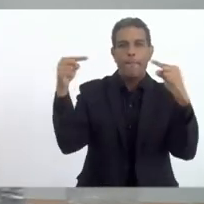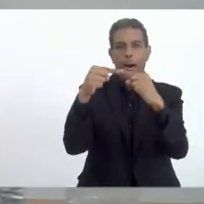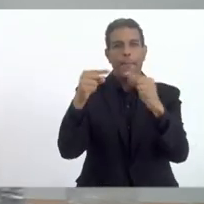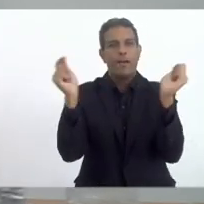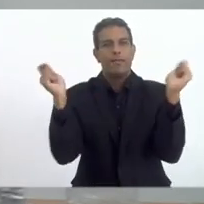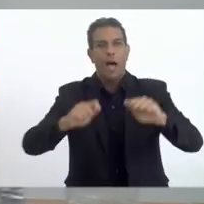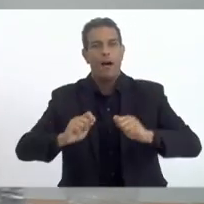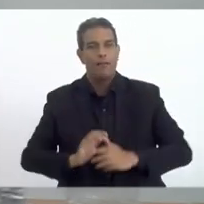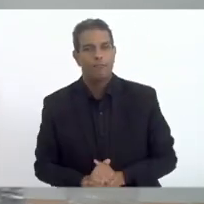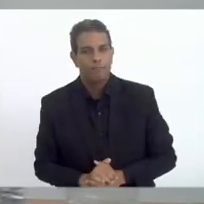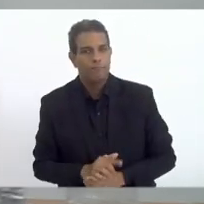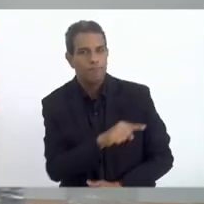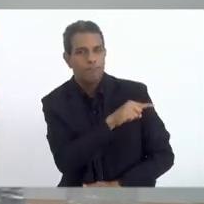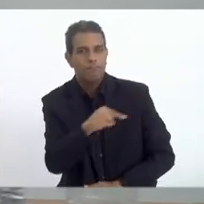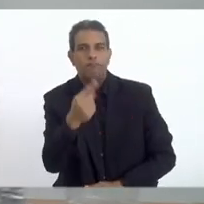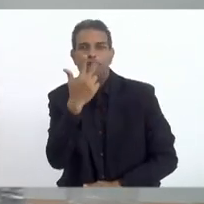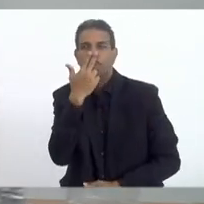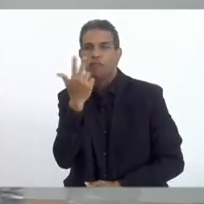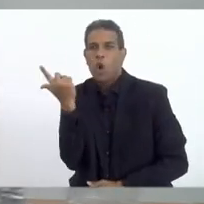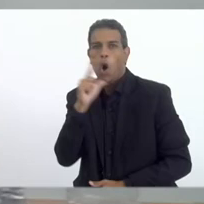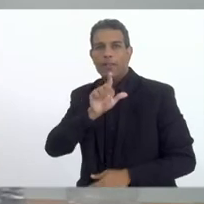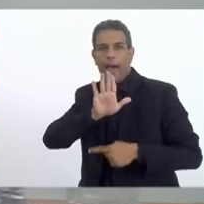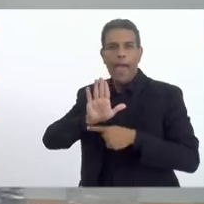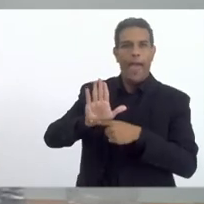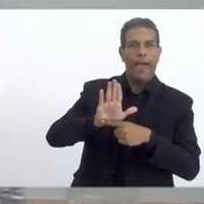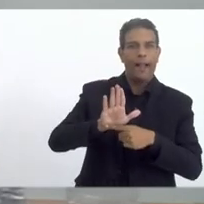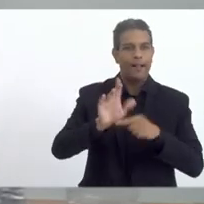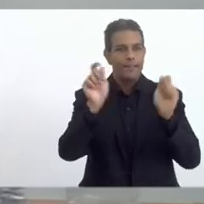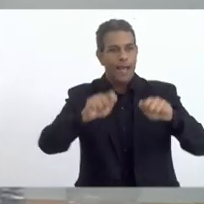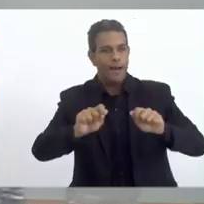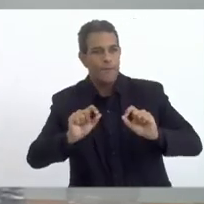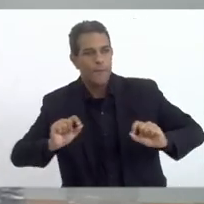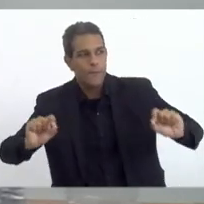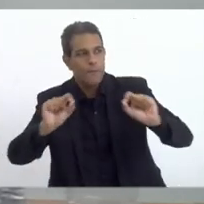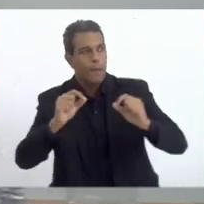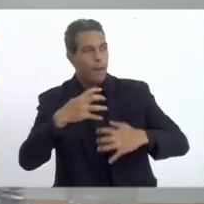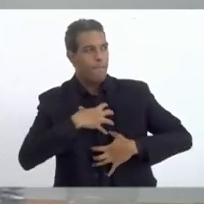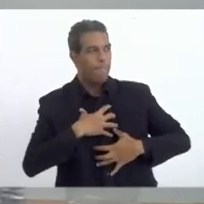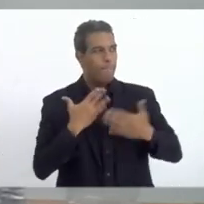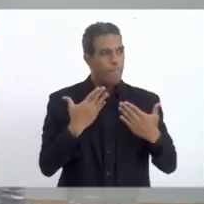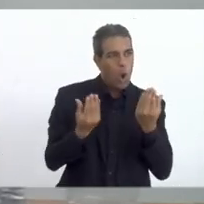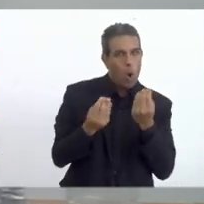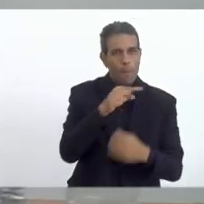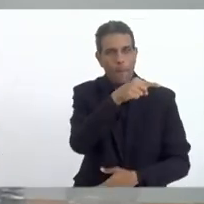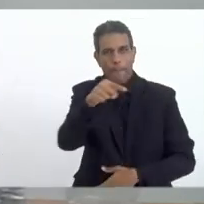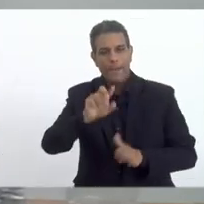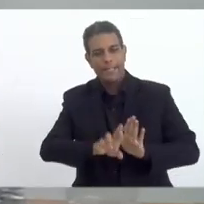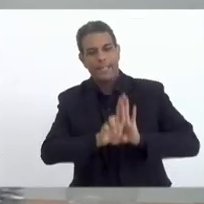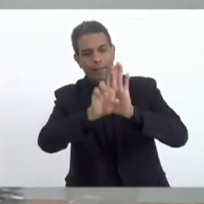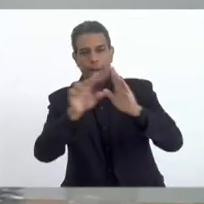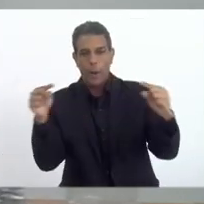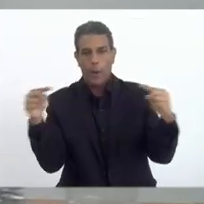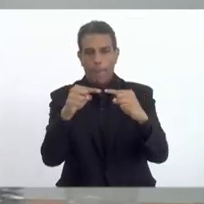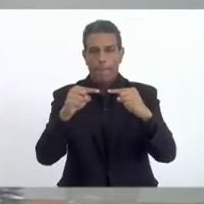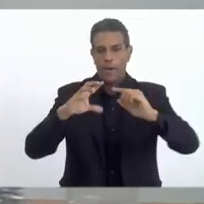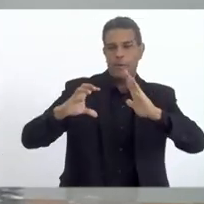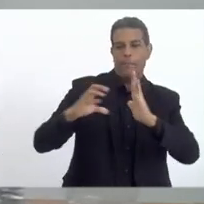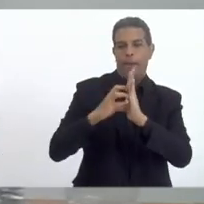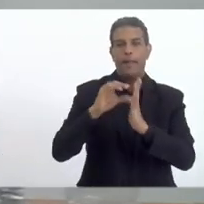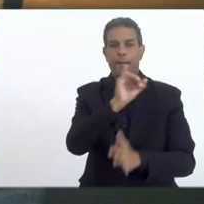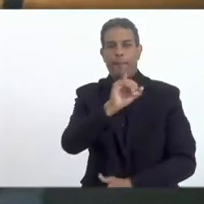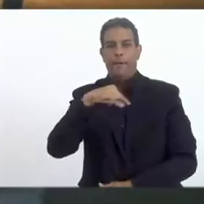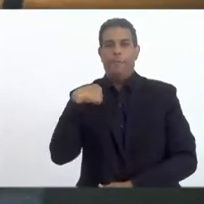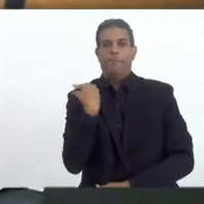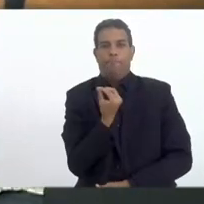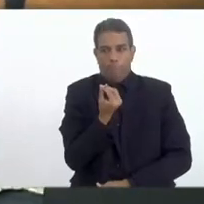superficial, elas podem parecer isso. E aí o meu receio, e obviamente vocês como representantes de uma categoria tão importante, de